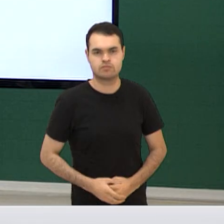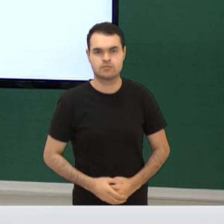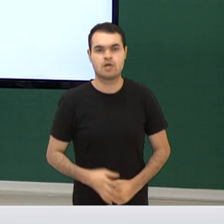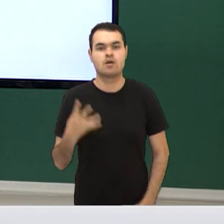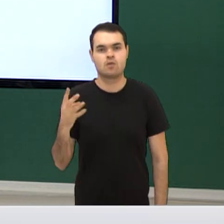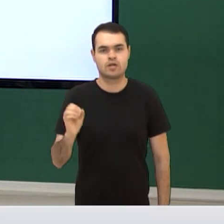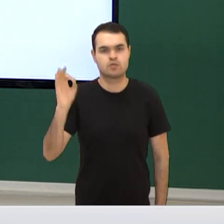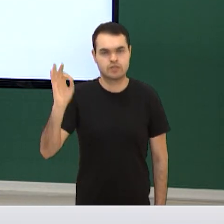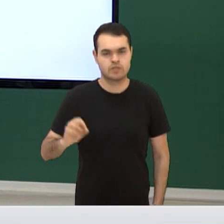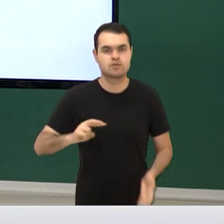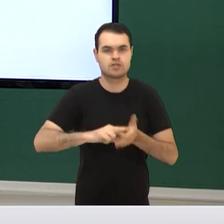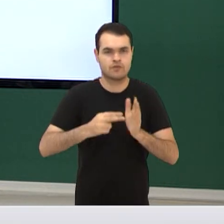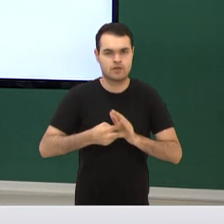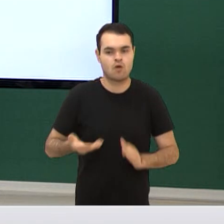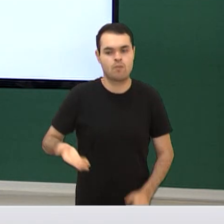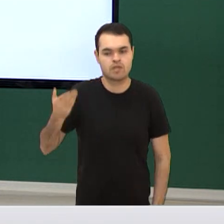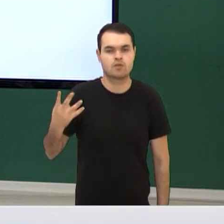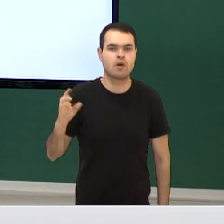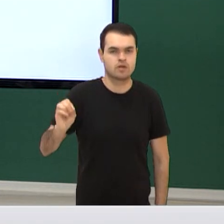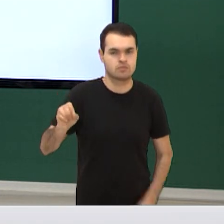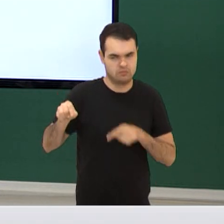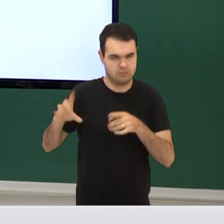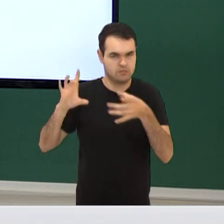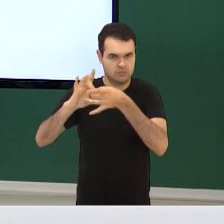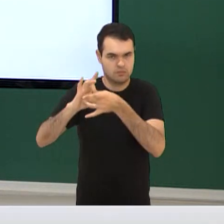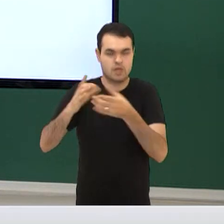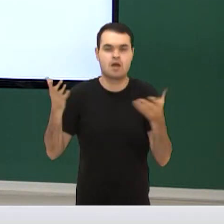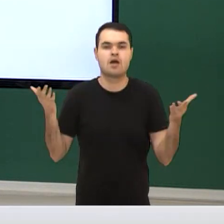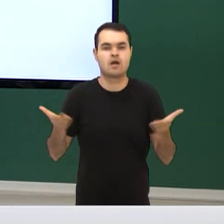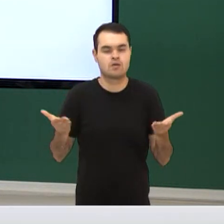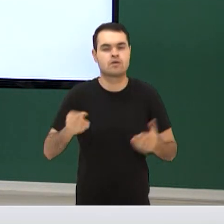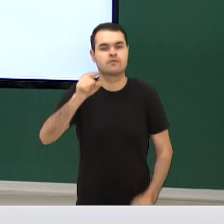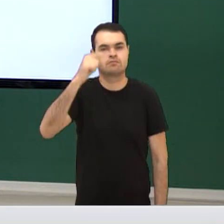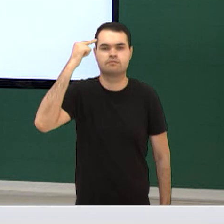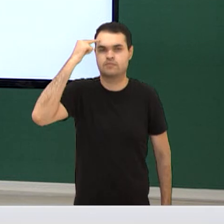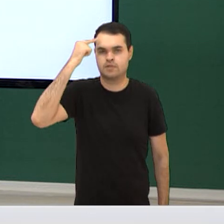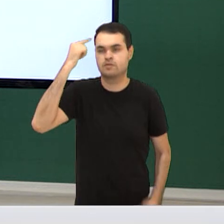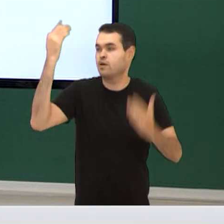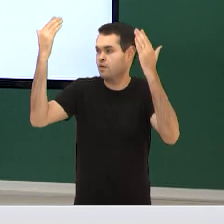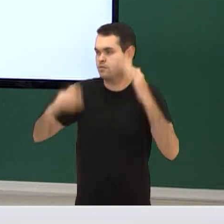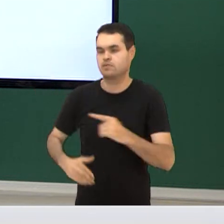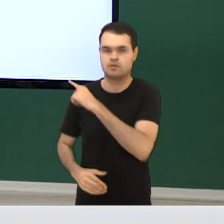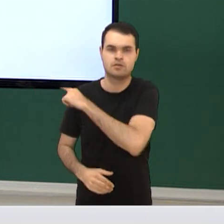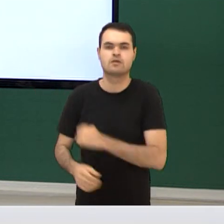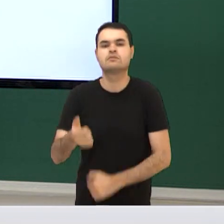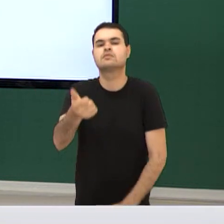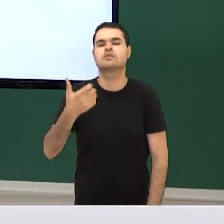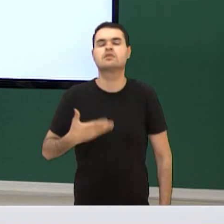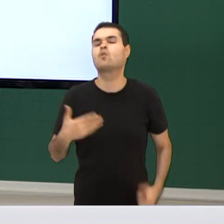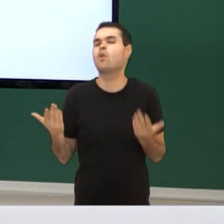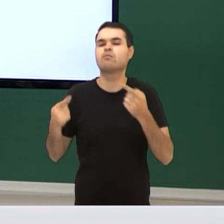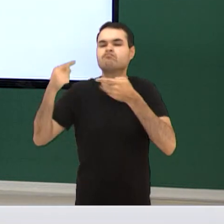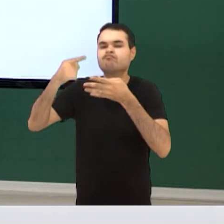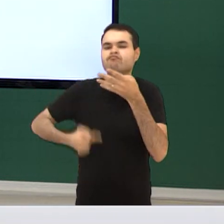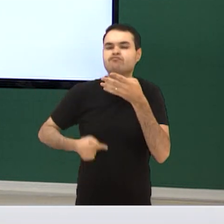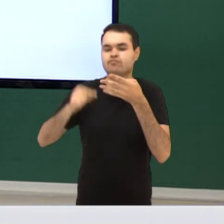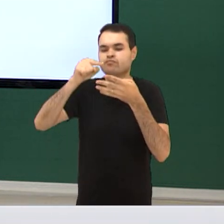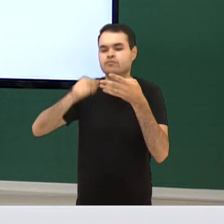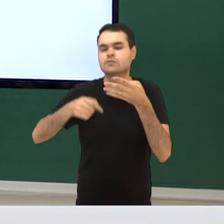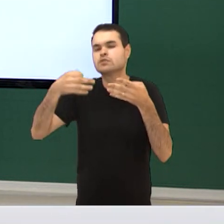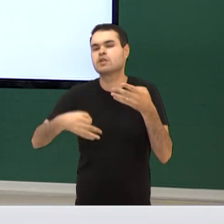anteriormente, depois do aumento terá 40. Pensa aí. Se tinha 100 no